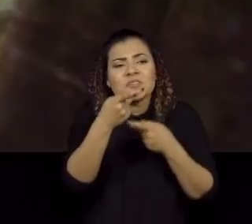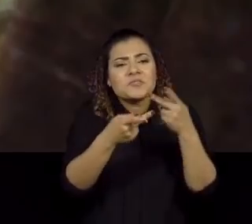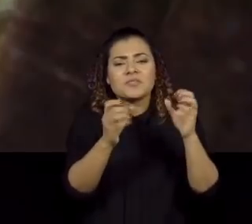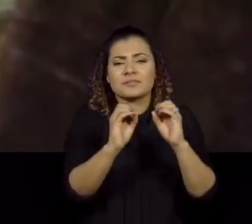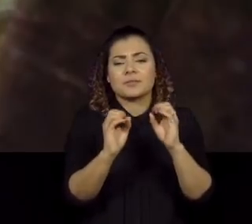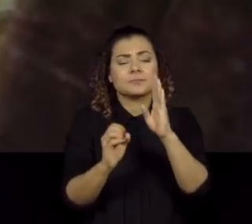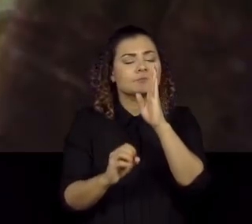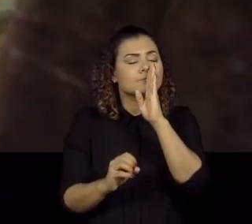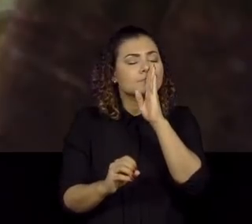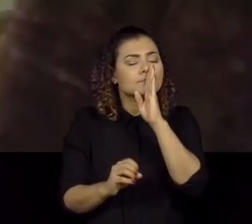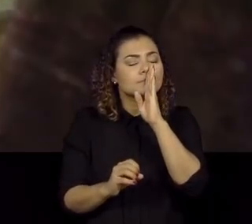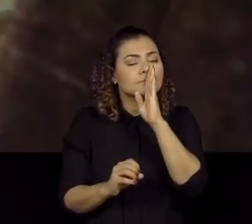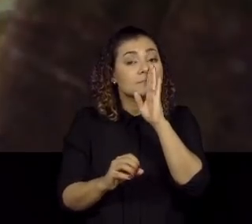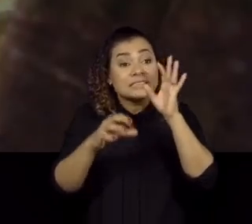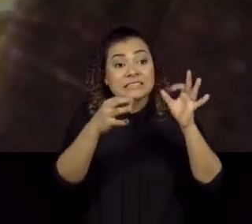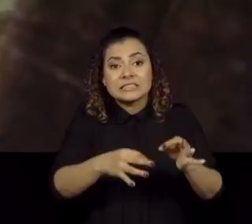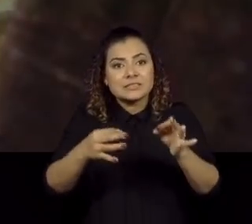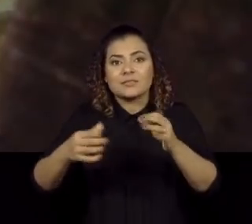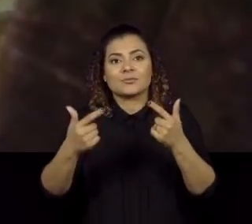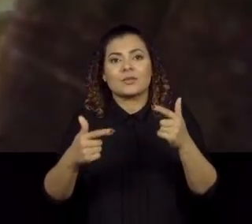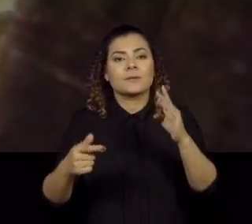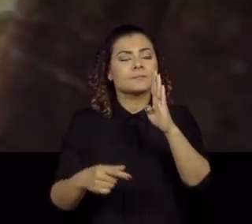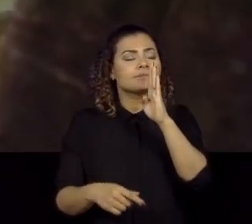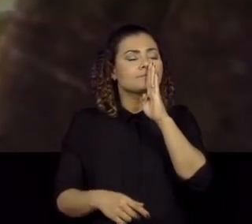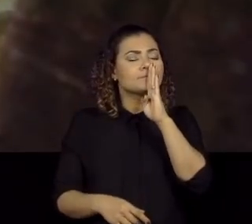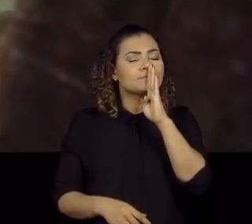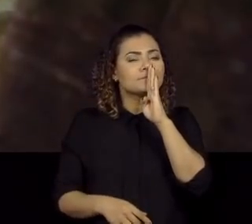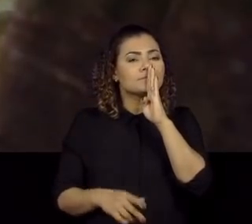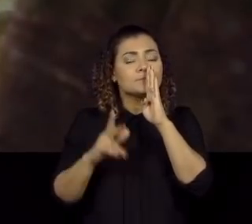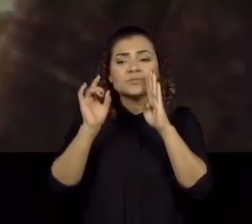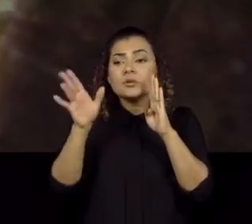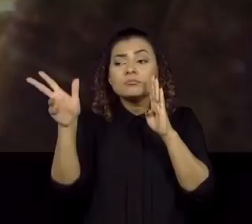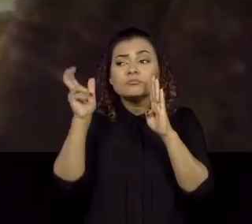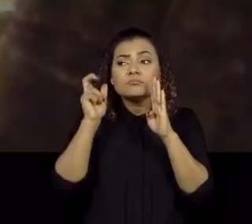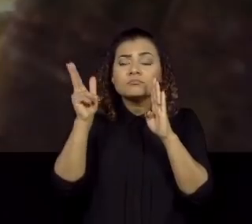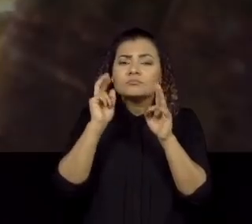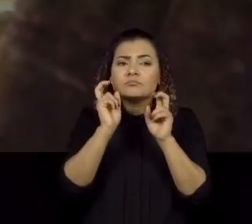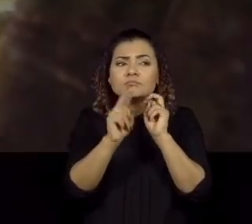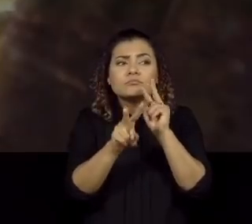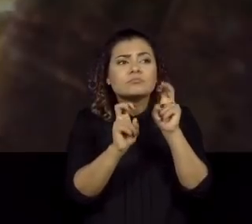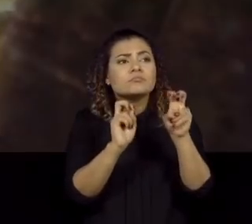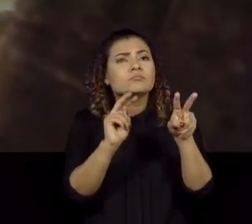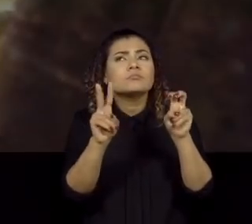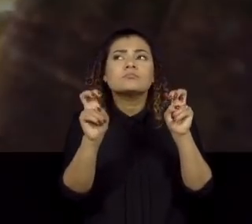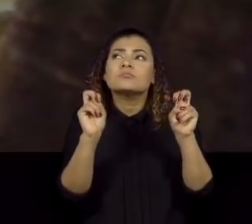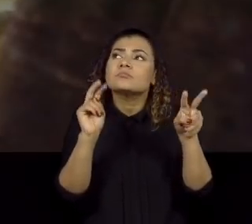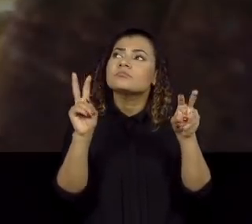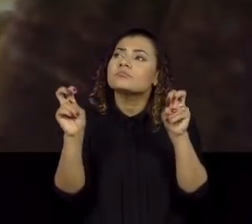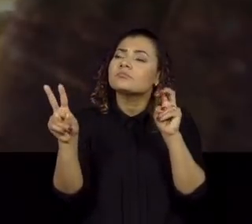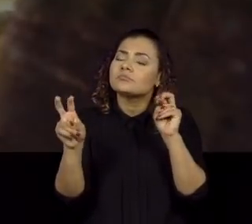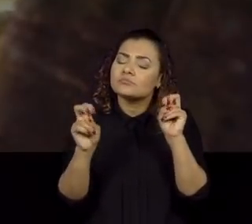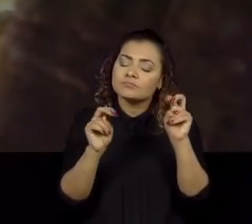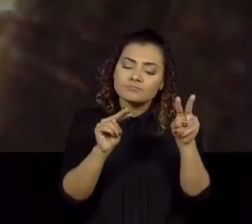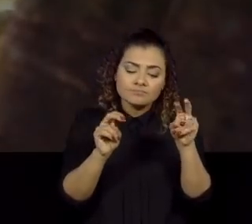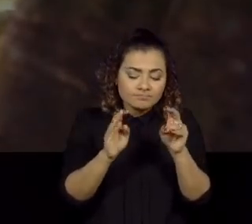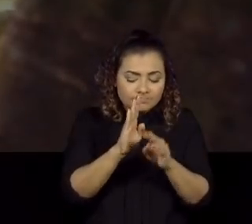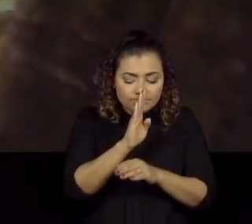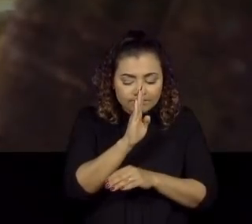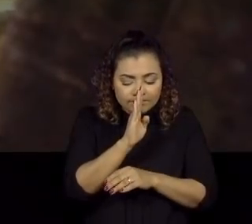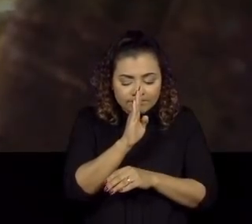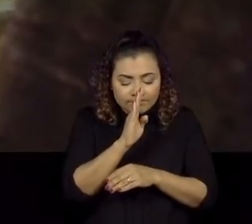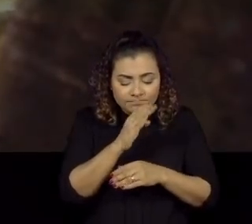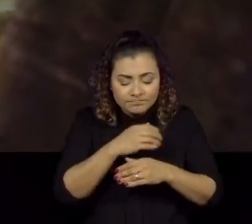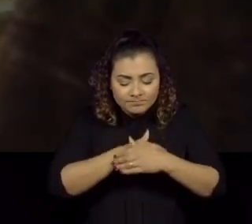da gente ter menos certezas, estar mais aberto para as coisas que vai acontecer, não tão fechado para o que está em volta, não